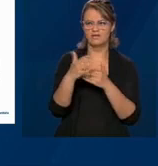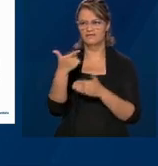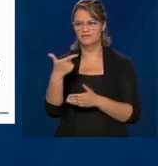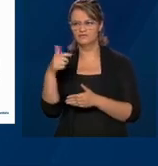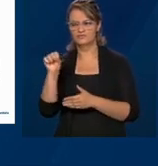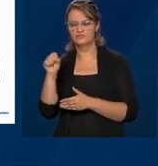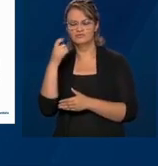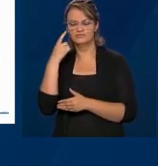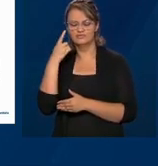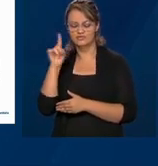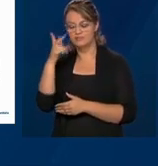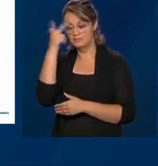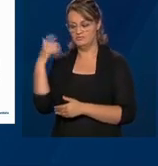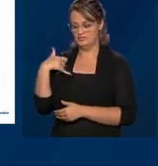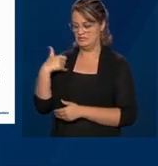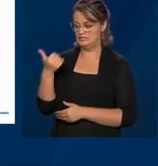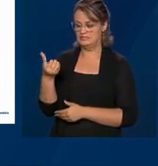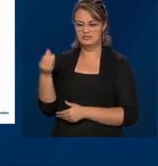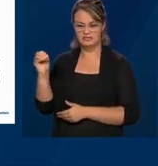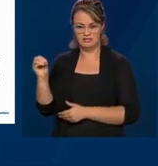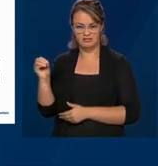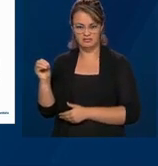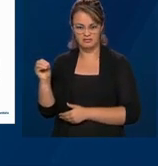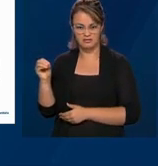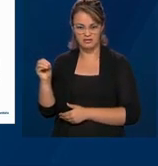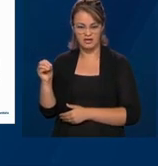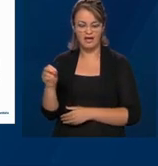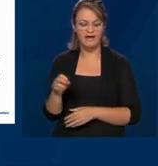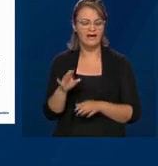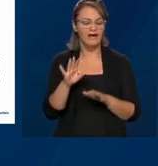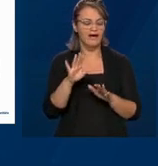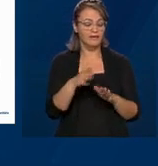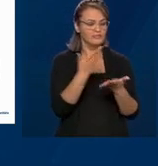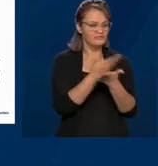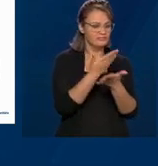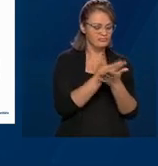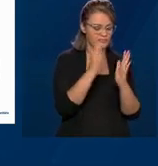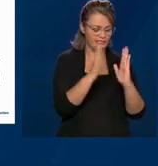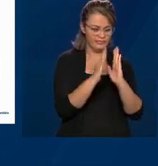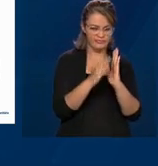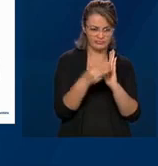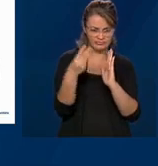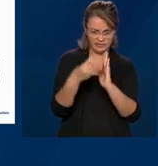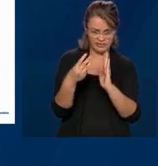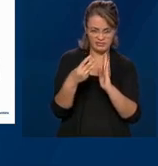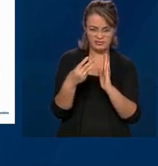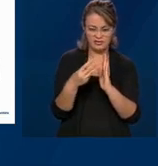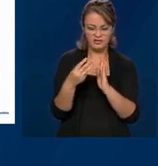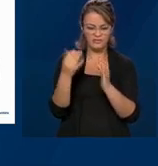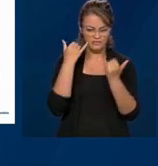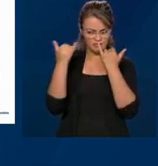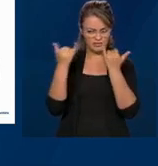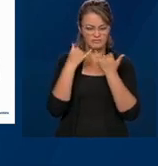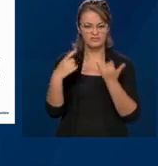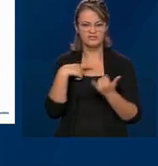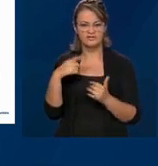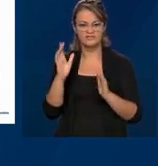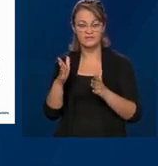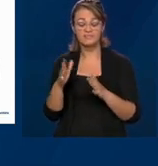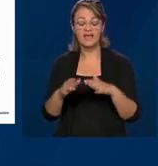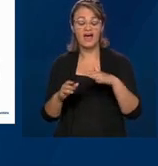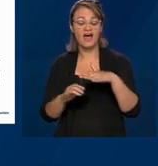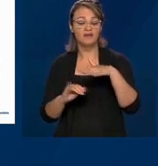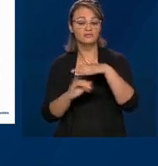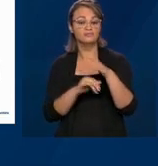para 60 anos também. E aí, no estudo de fase 3, baseado nesses dados, o que o Instituto